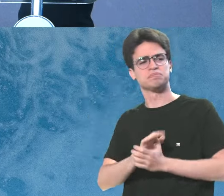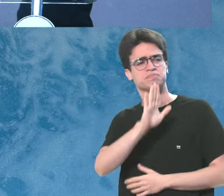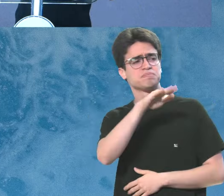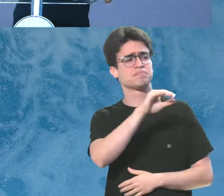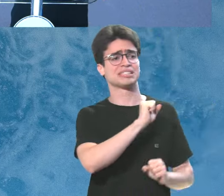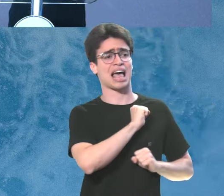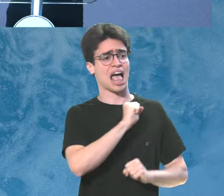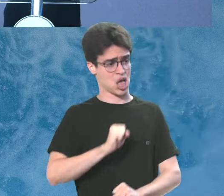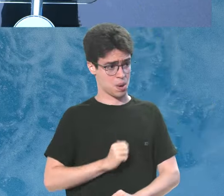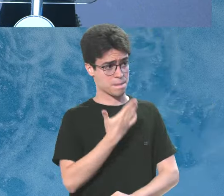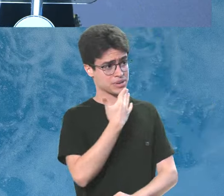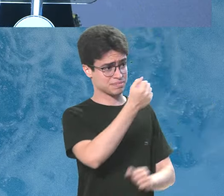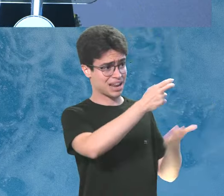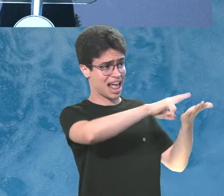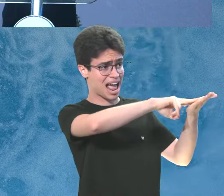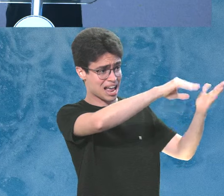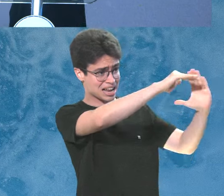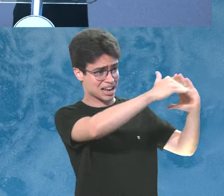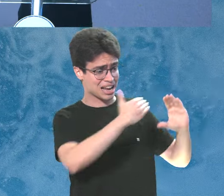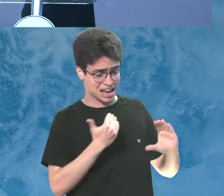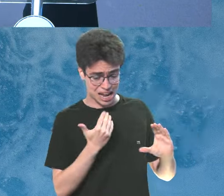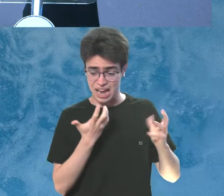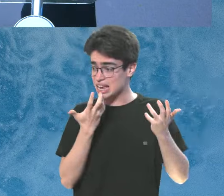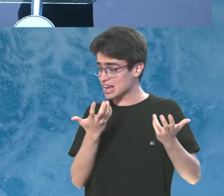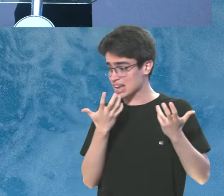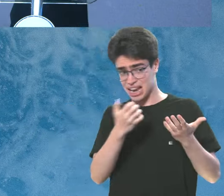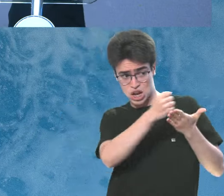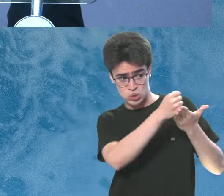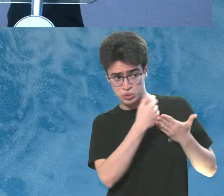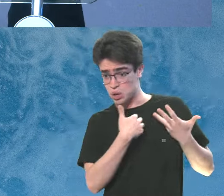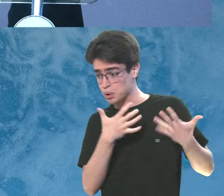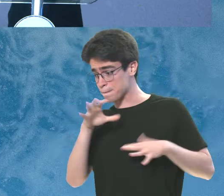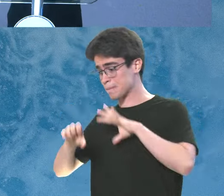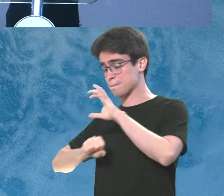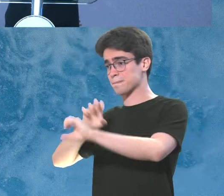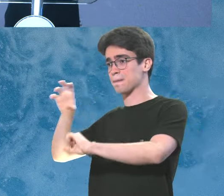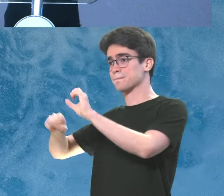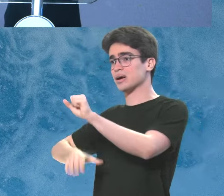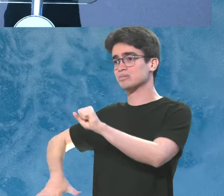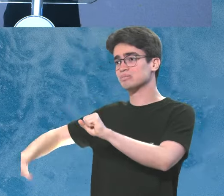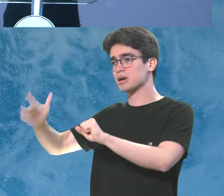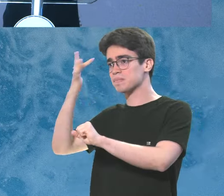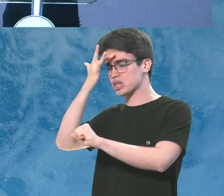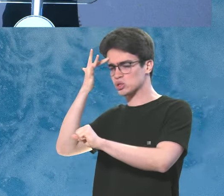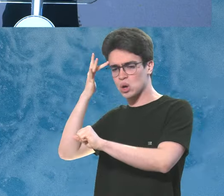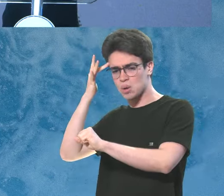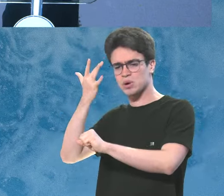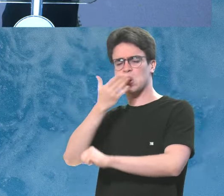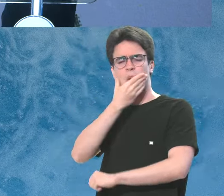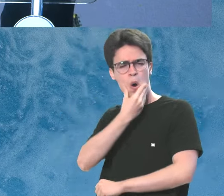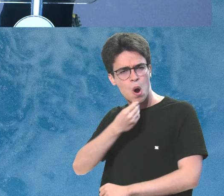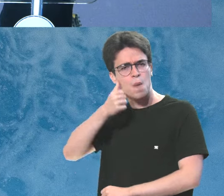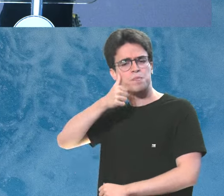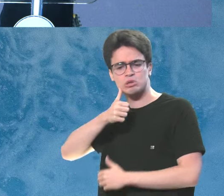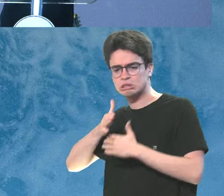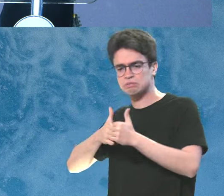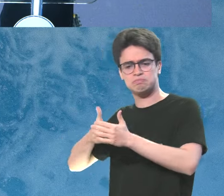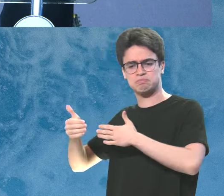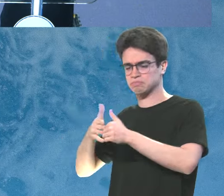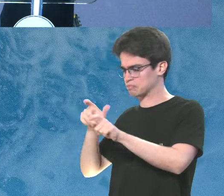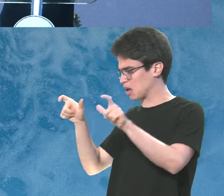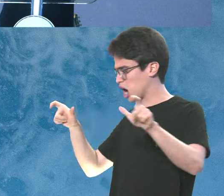as sinagogas em Damasco solicitando que cooperassem com a prisão de todos os seguidores do caminho homens e mulheres mulheres que